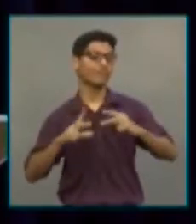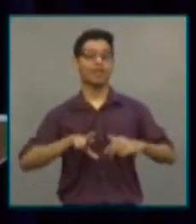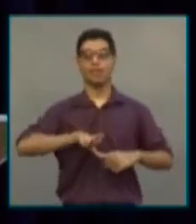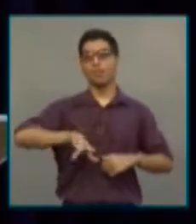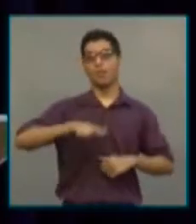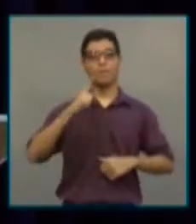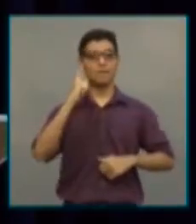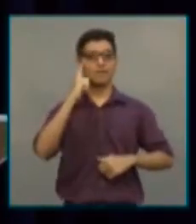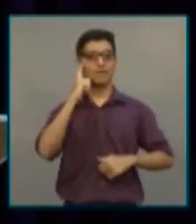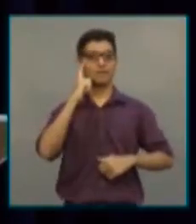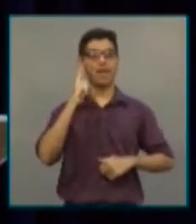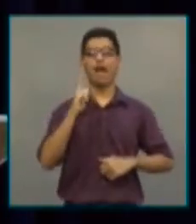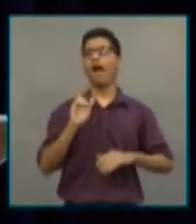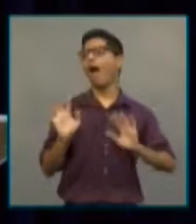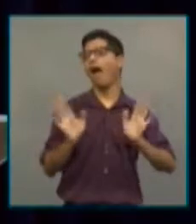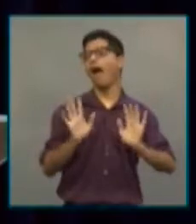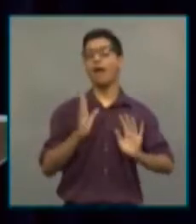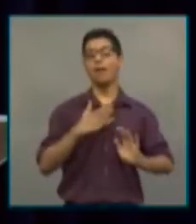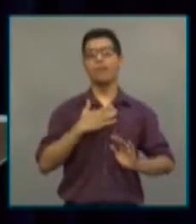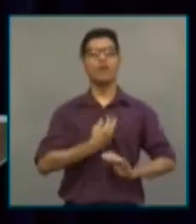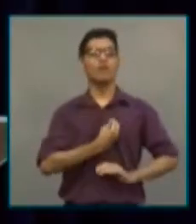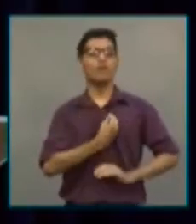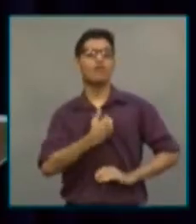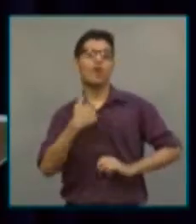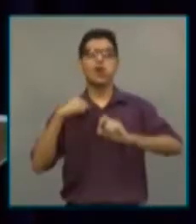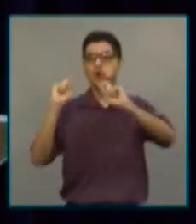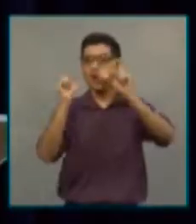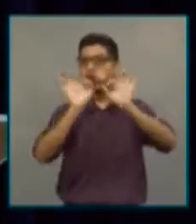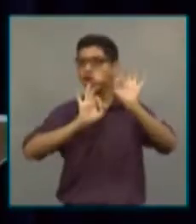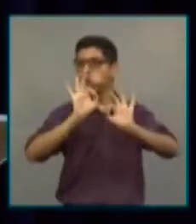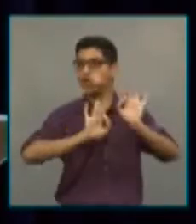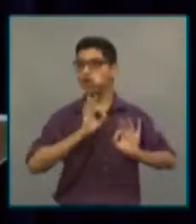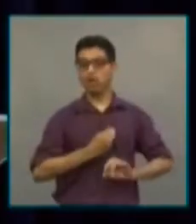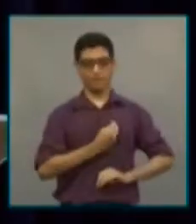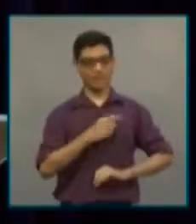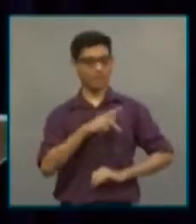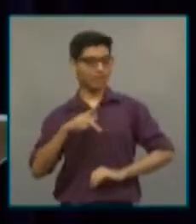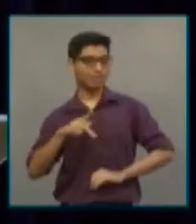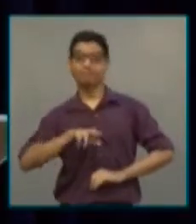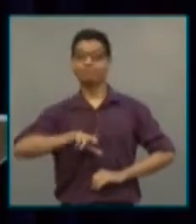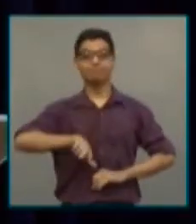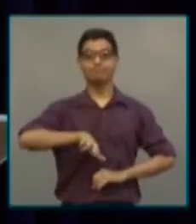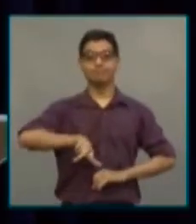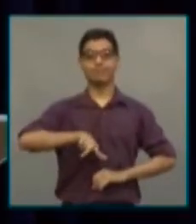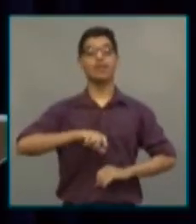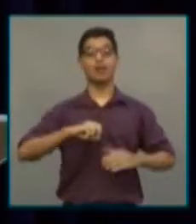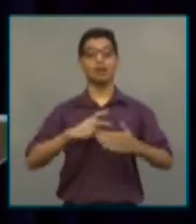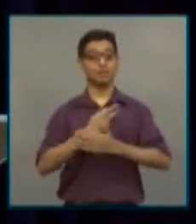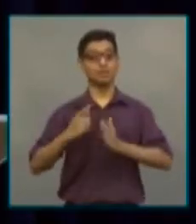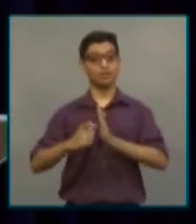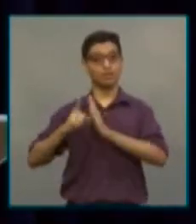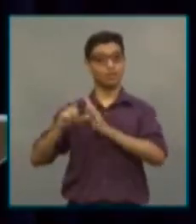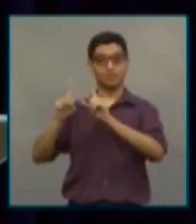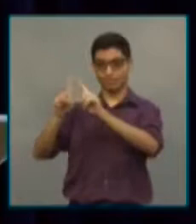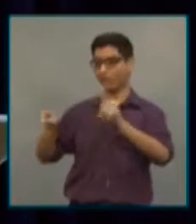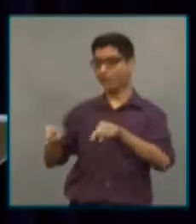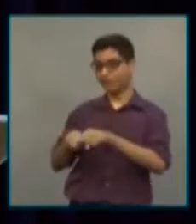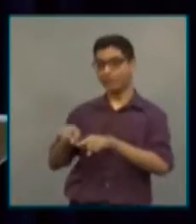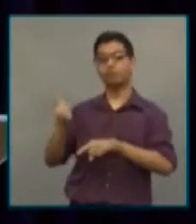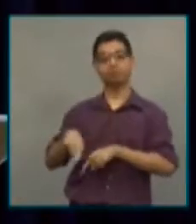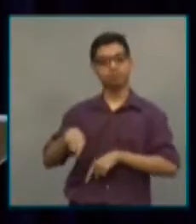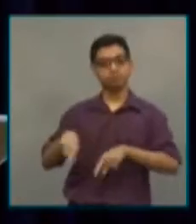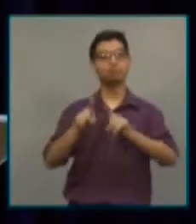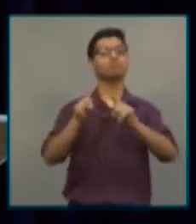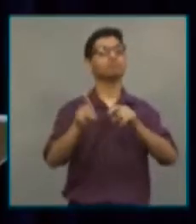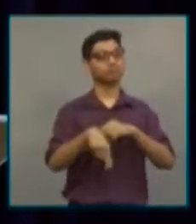da OAB Ceará, ao contrário do candidato da situação, que já teve seu projeto rejeitado por 2 vezes pela advocacia.